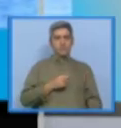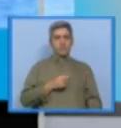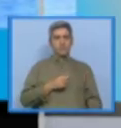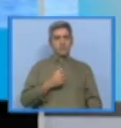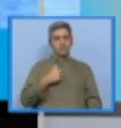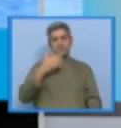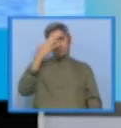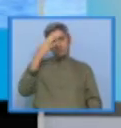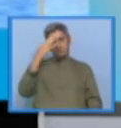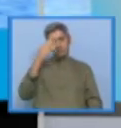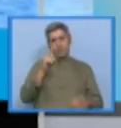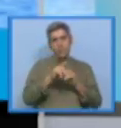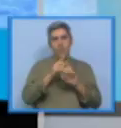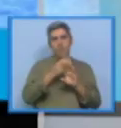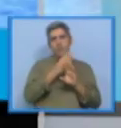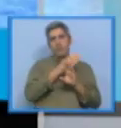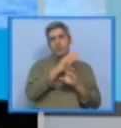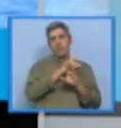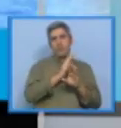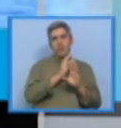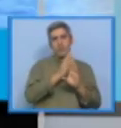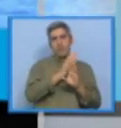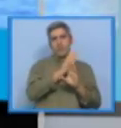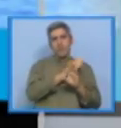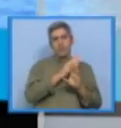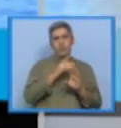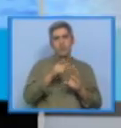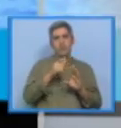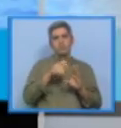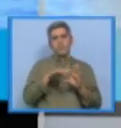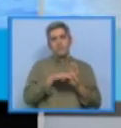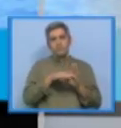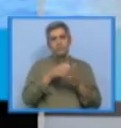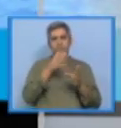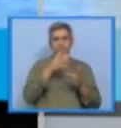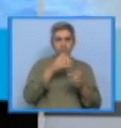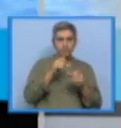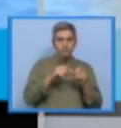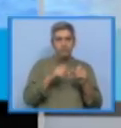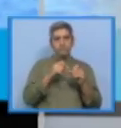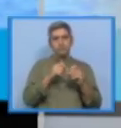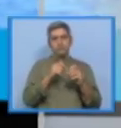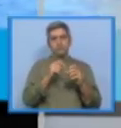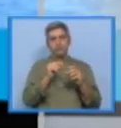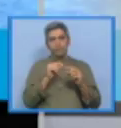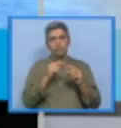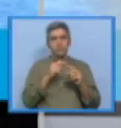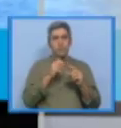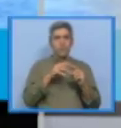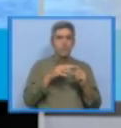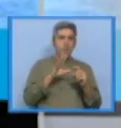Eu prevejo que, tal como tem acontecido em anos transactos, as intervenções oscilem entre um tom